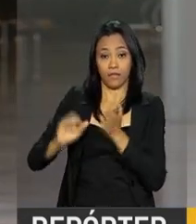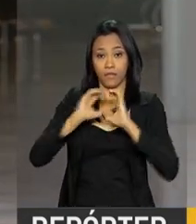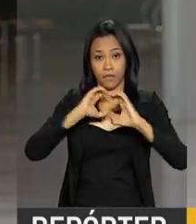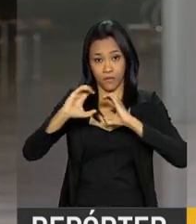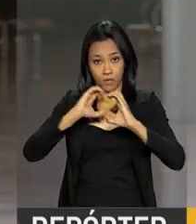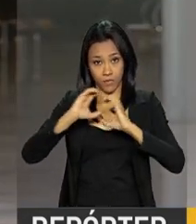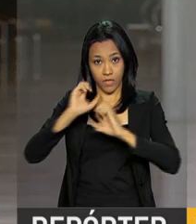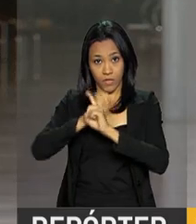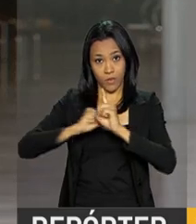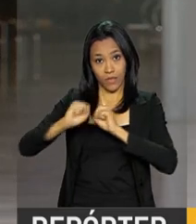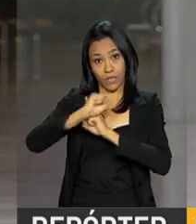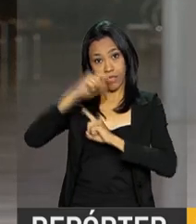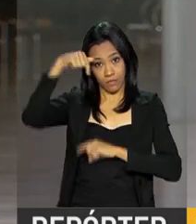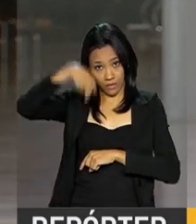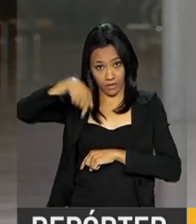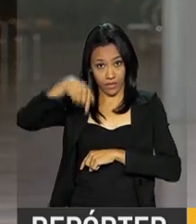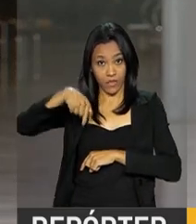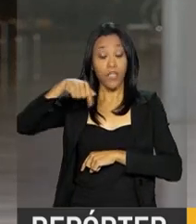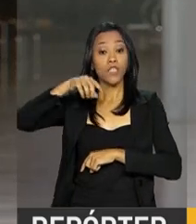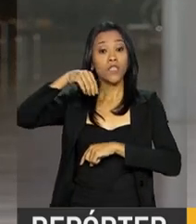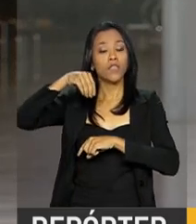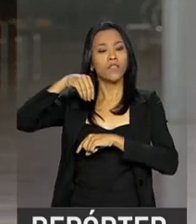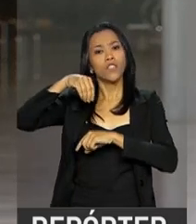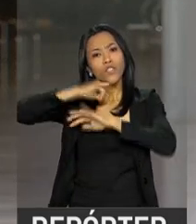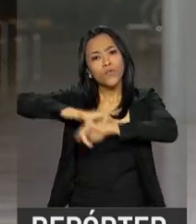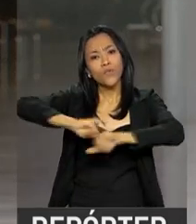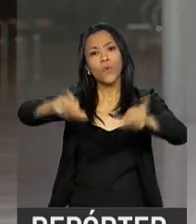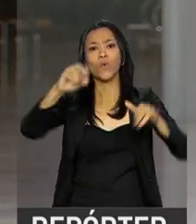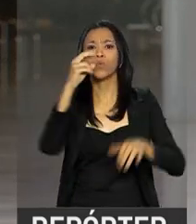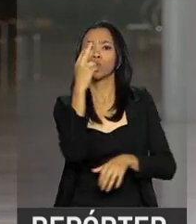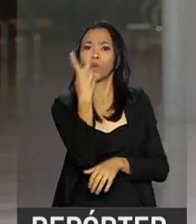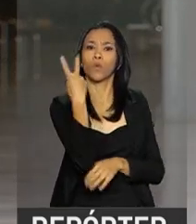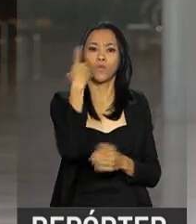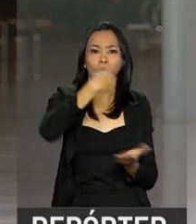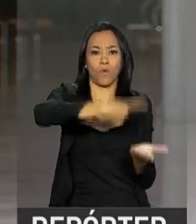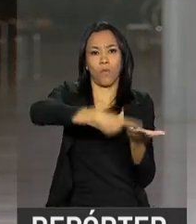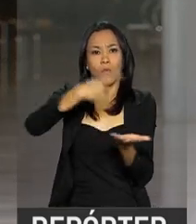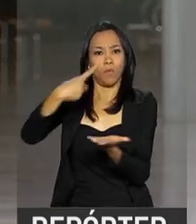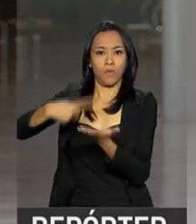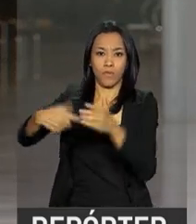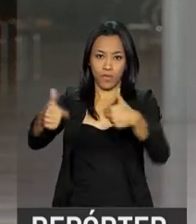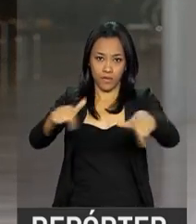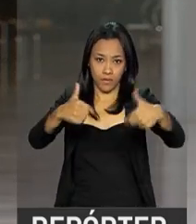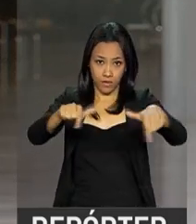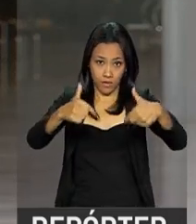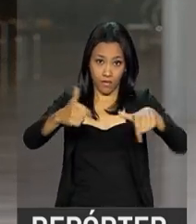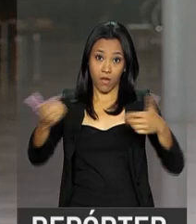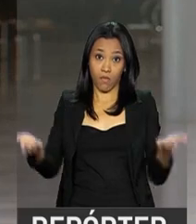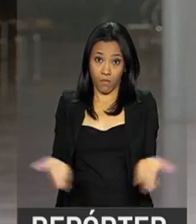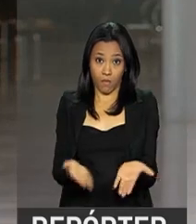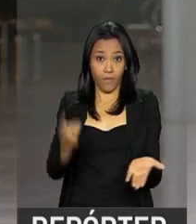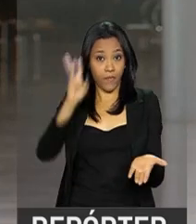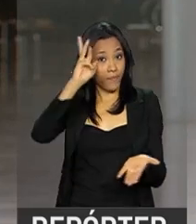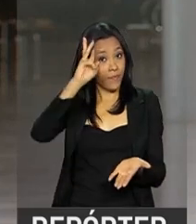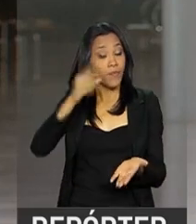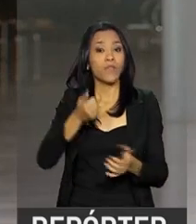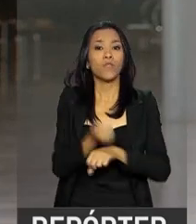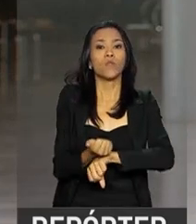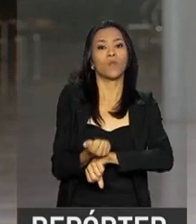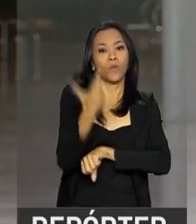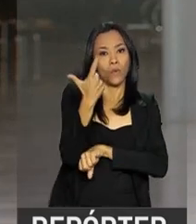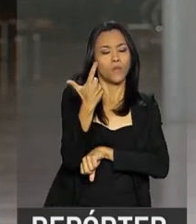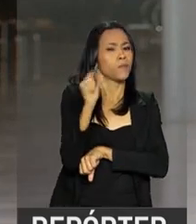da presidência da república divulgou apenas dois compromissos do presidente michel temer para esta terça feira ao meio dia